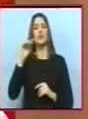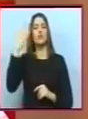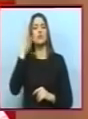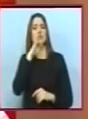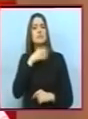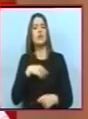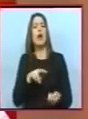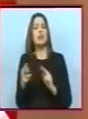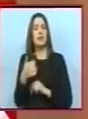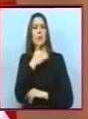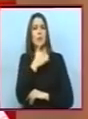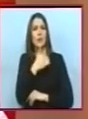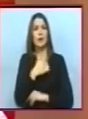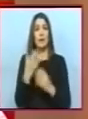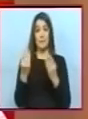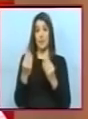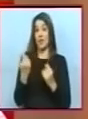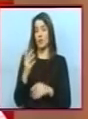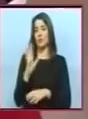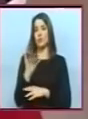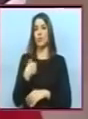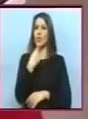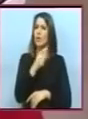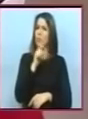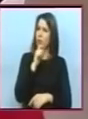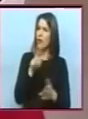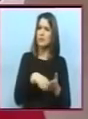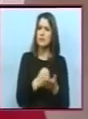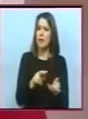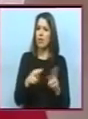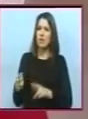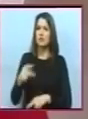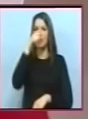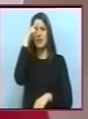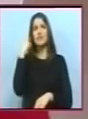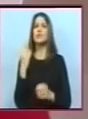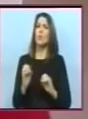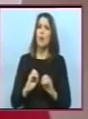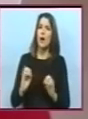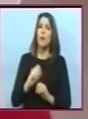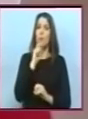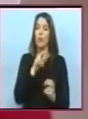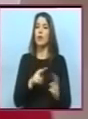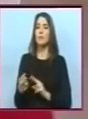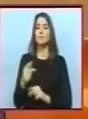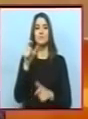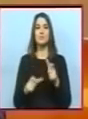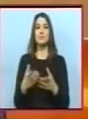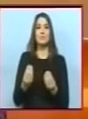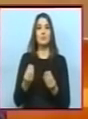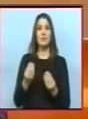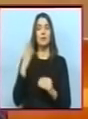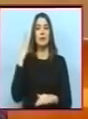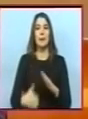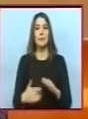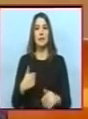têm medo mesmo que nós, quando nós dizemos, pode ser alterado a todo o tempo e não é muito difícil, mas as pessoas têm medo de estarem em alguma circunstância que